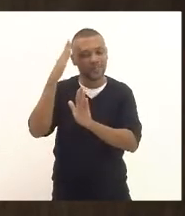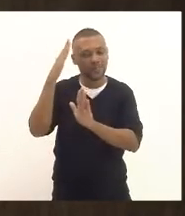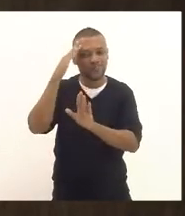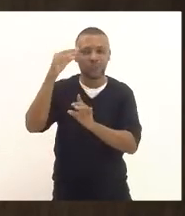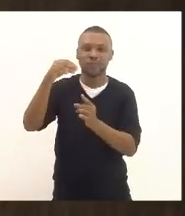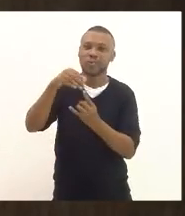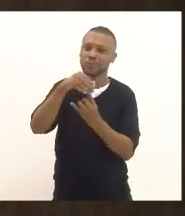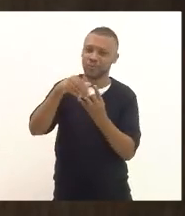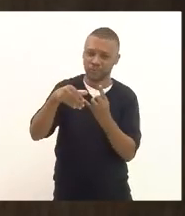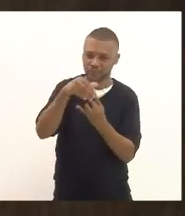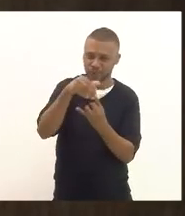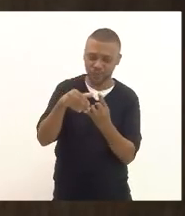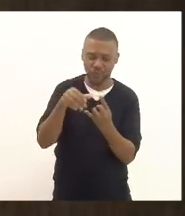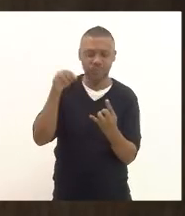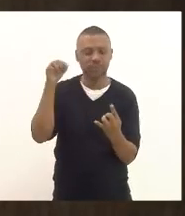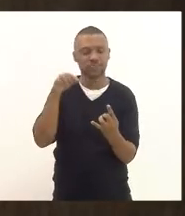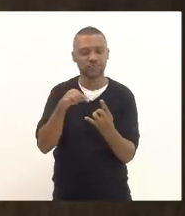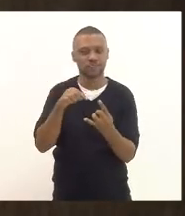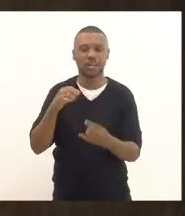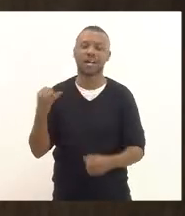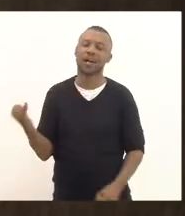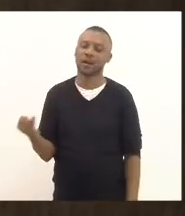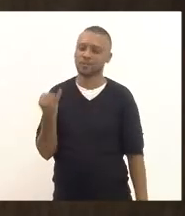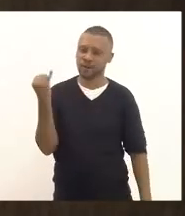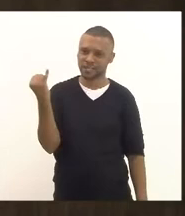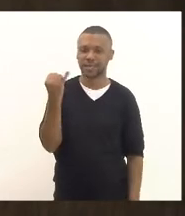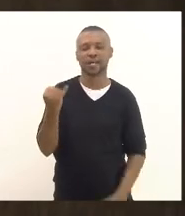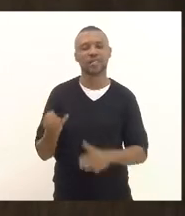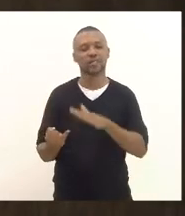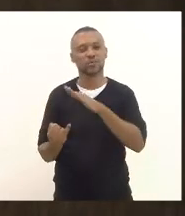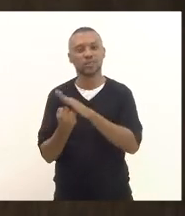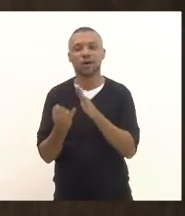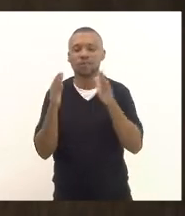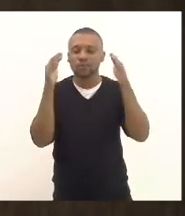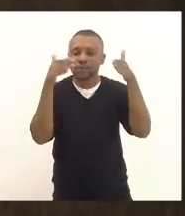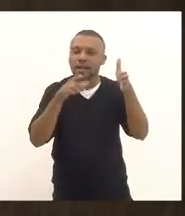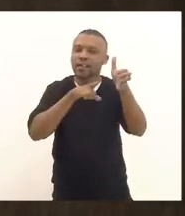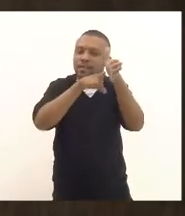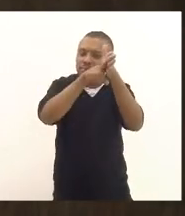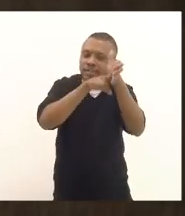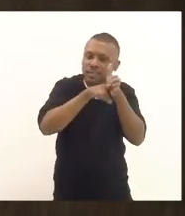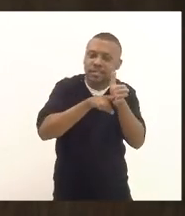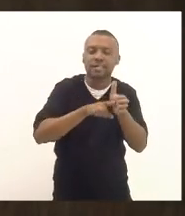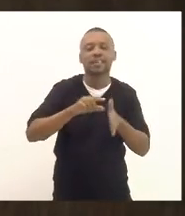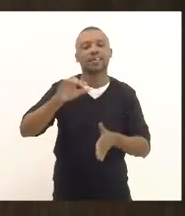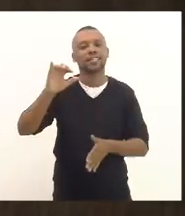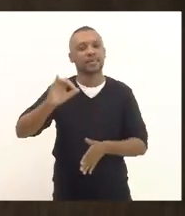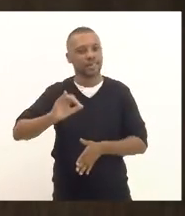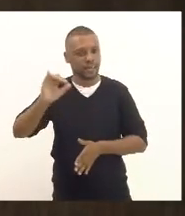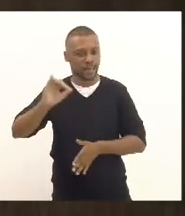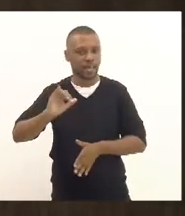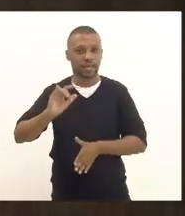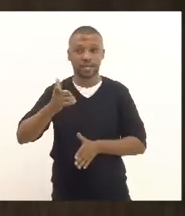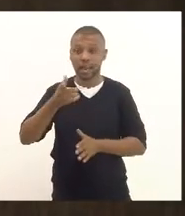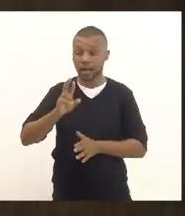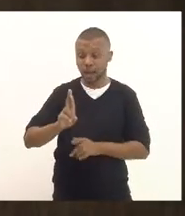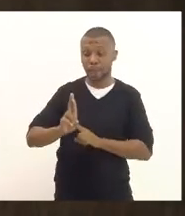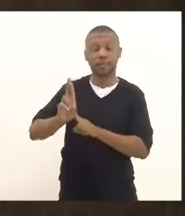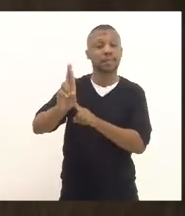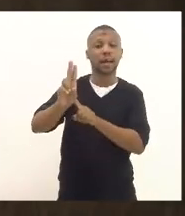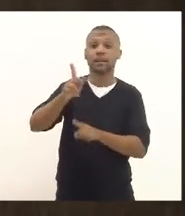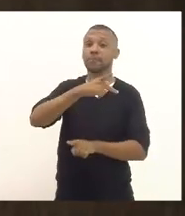Fiocruz essa importante instituição de pesquisa e de ciência ela é conduzida por uma mulher